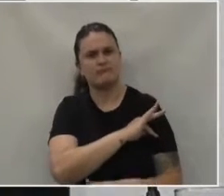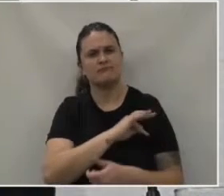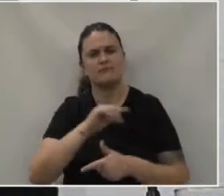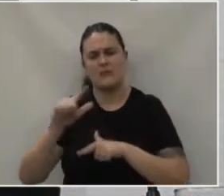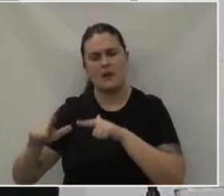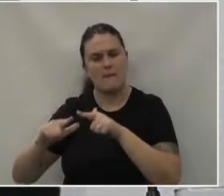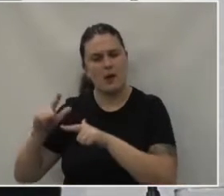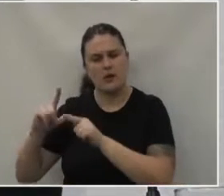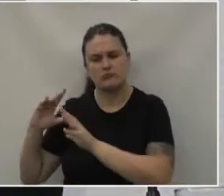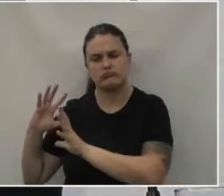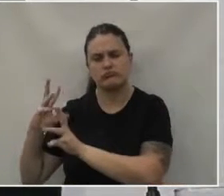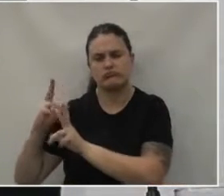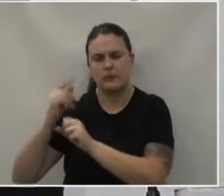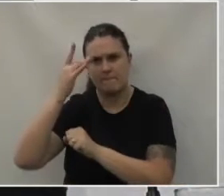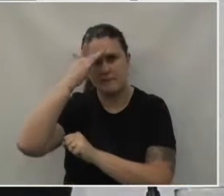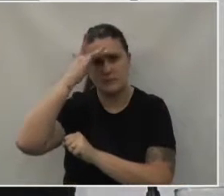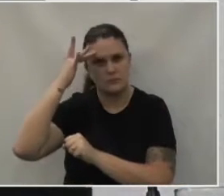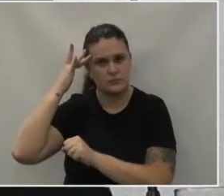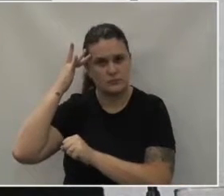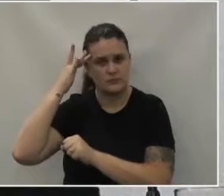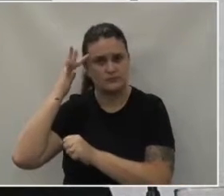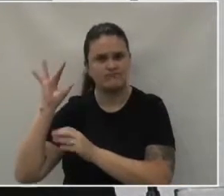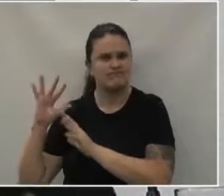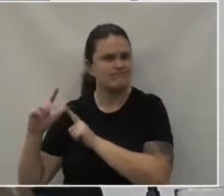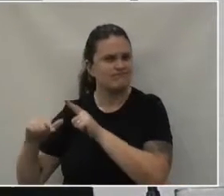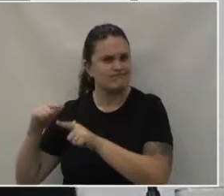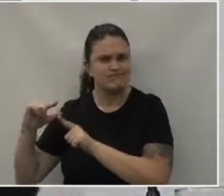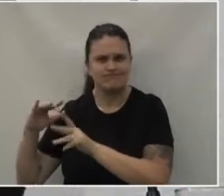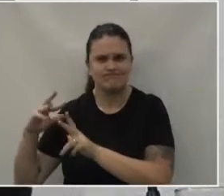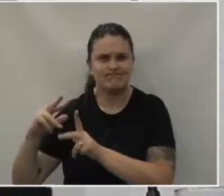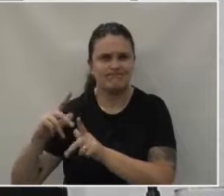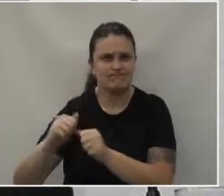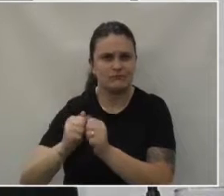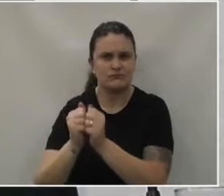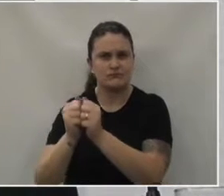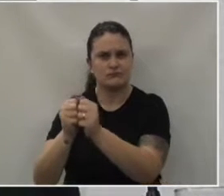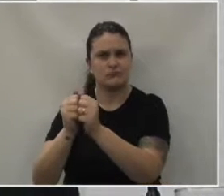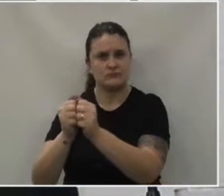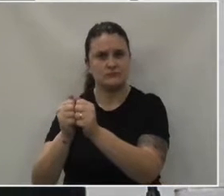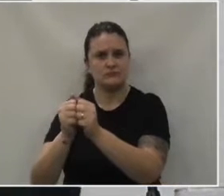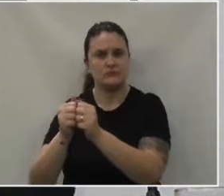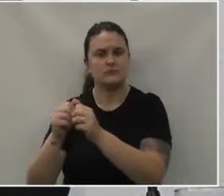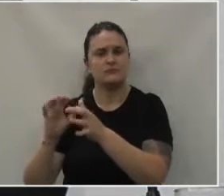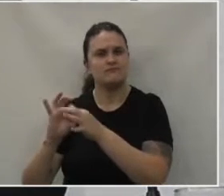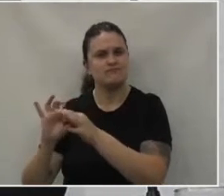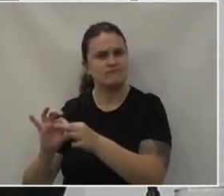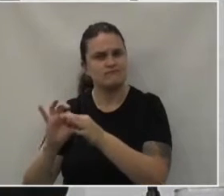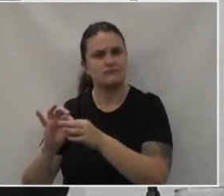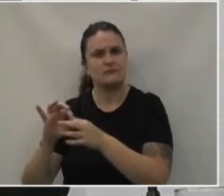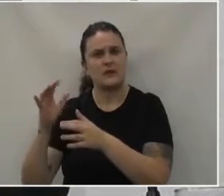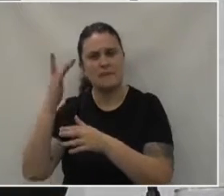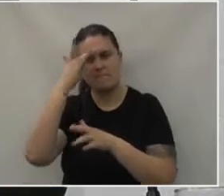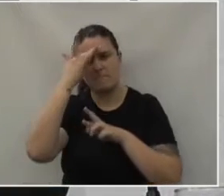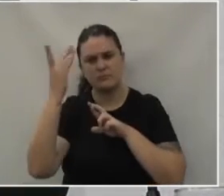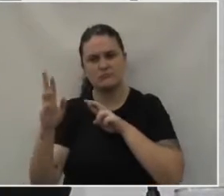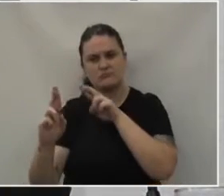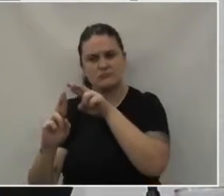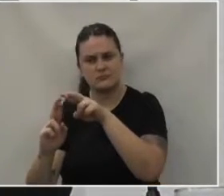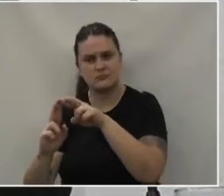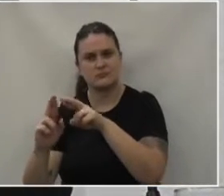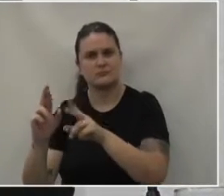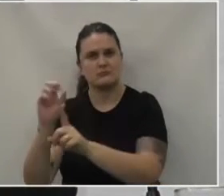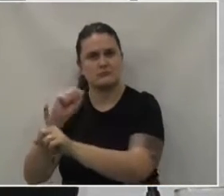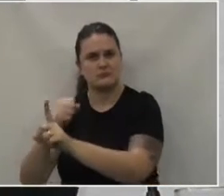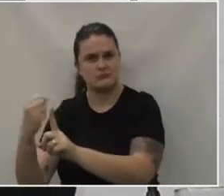mãos. Ela congrega uma grandiosa parcela de representantes da